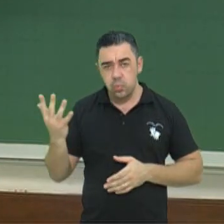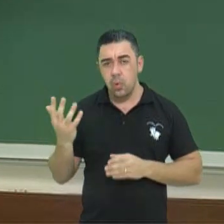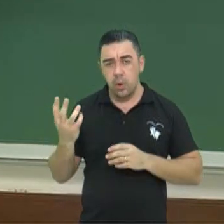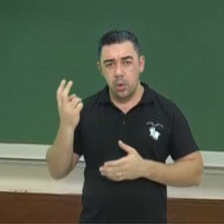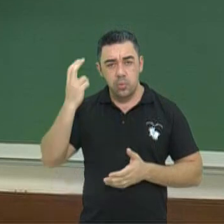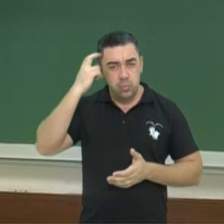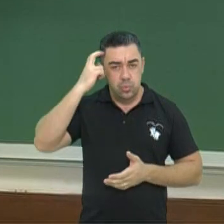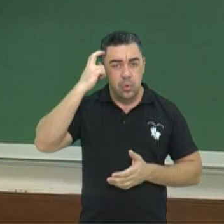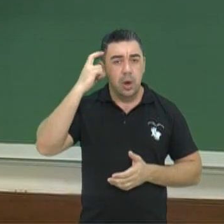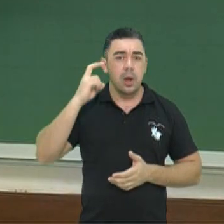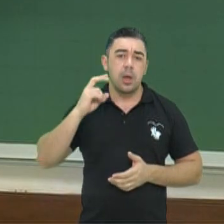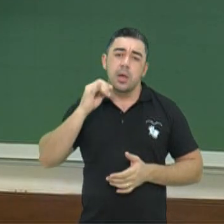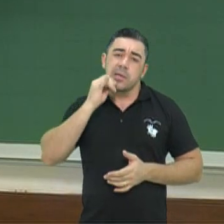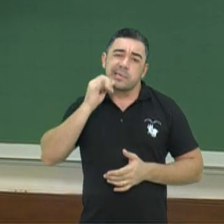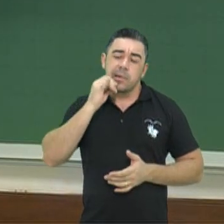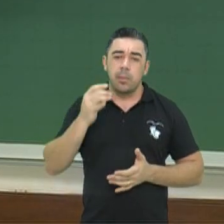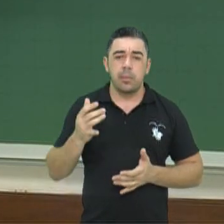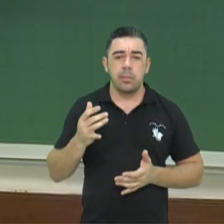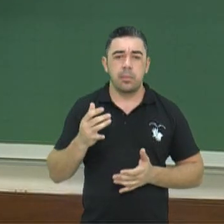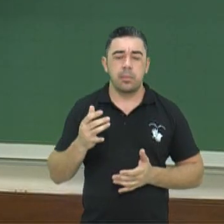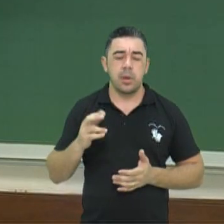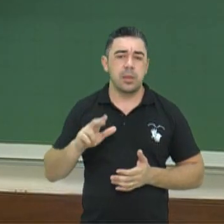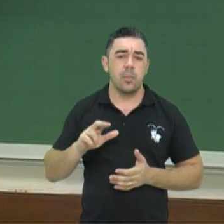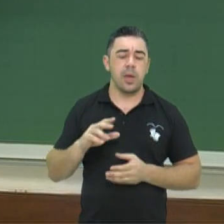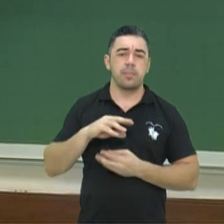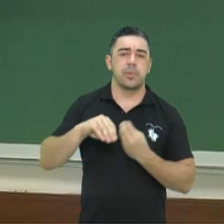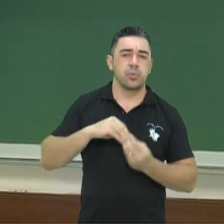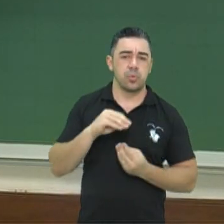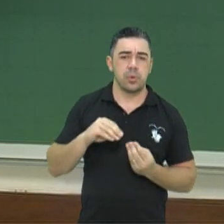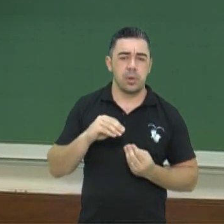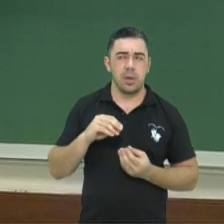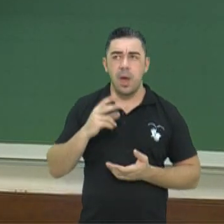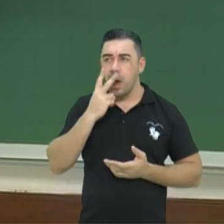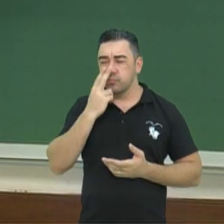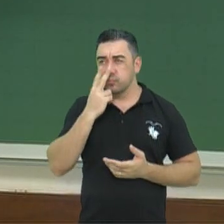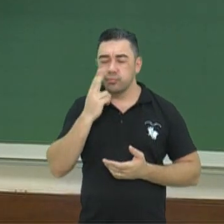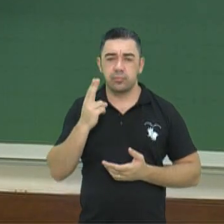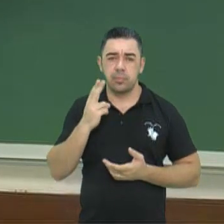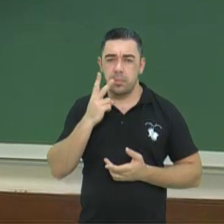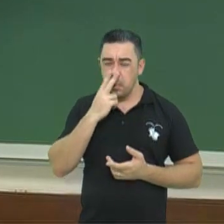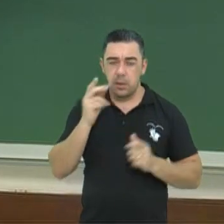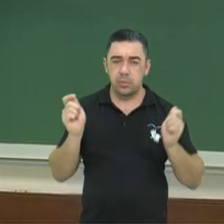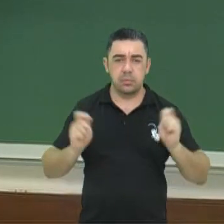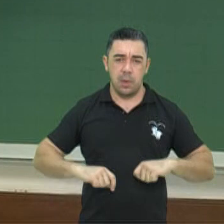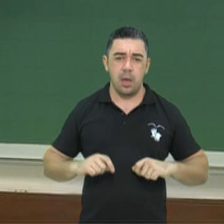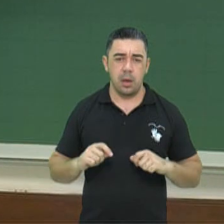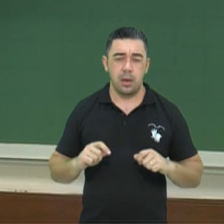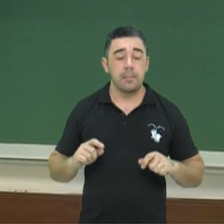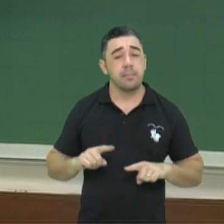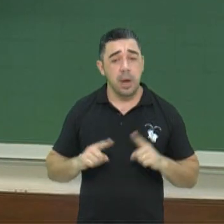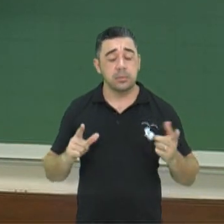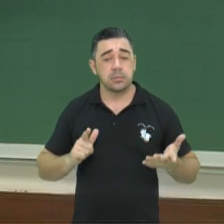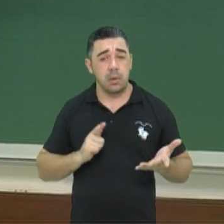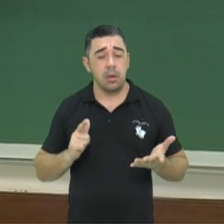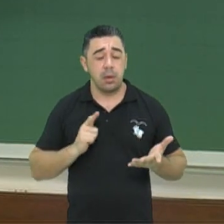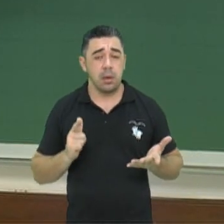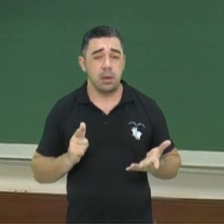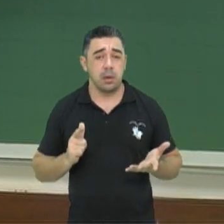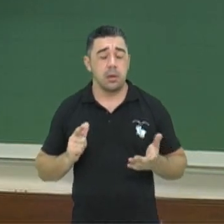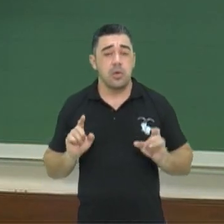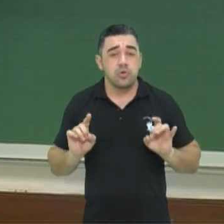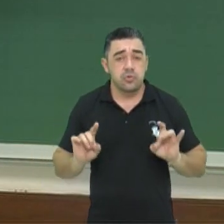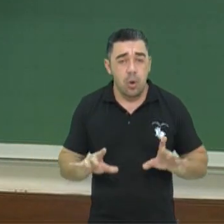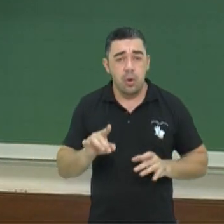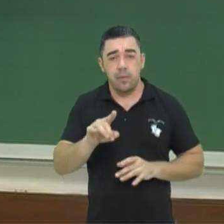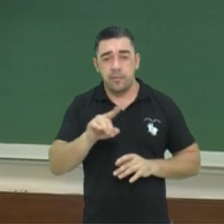ficam, vamos dizer assim, não se mistura tanto. A gente acha que não tem uma possibilidade, mas existem, né? Basta